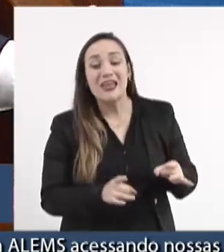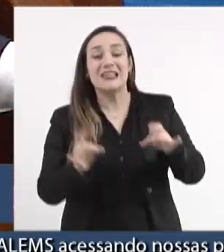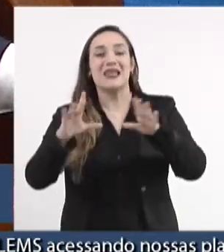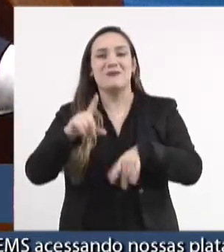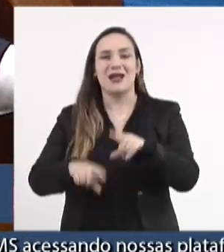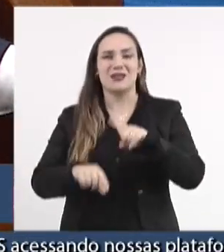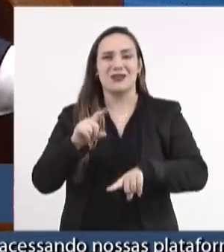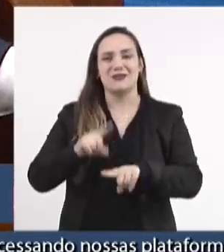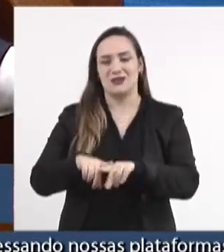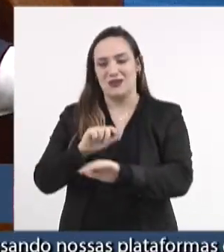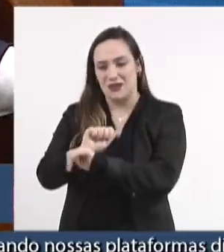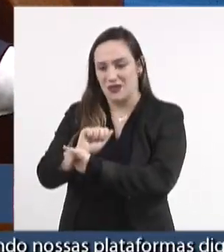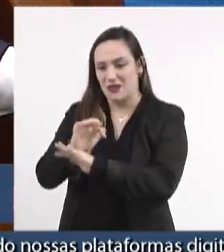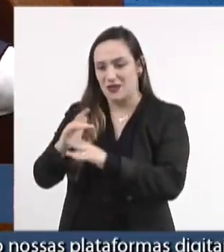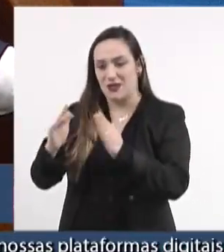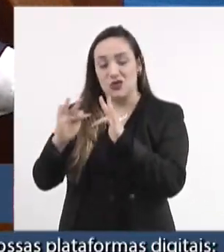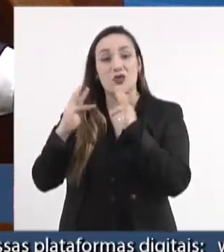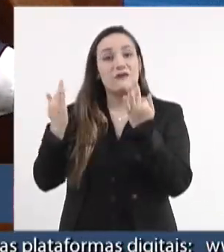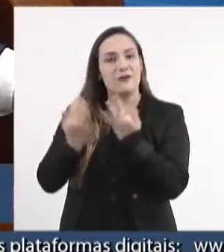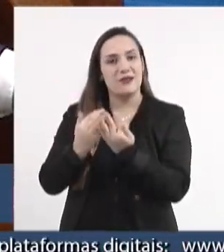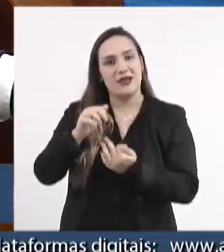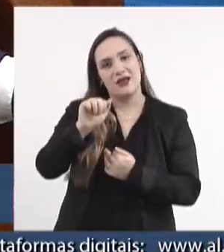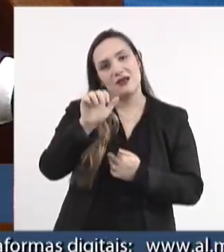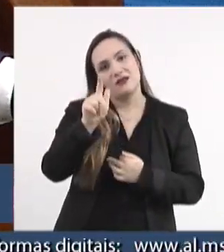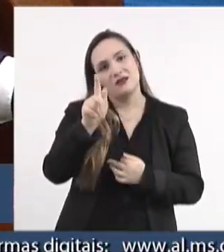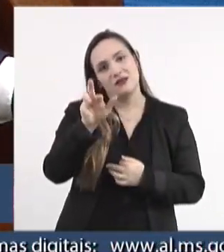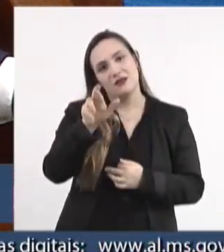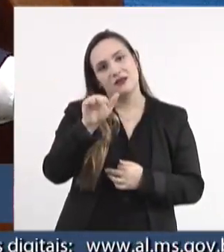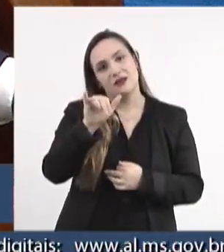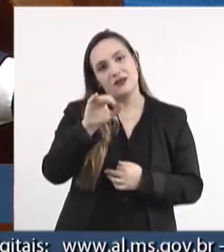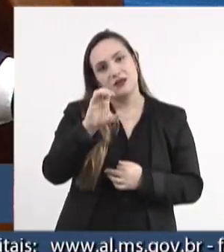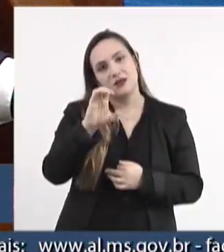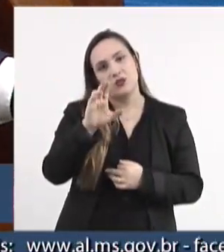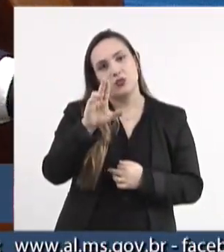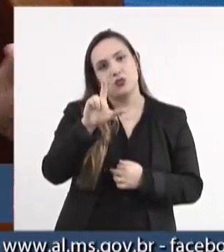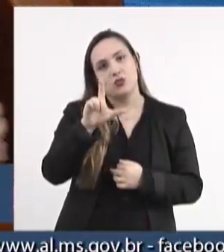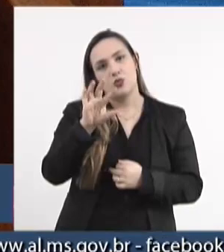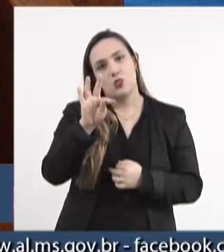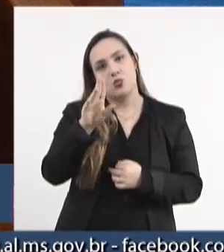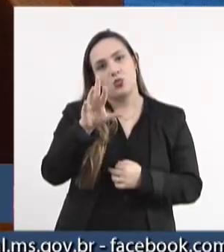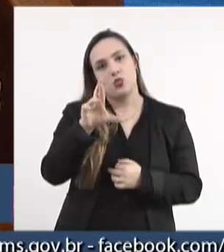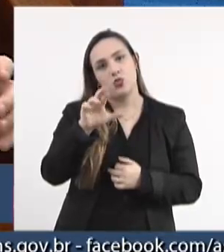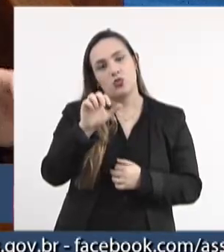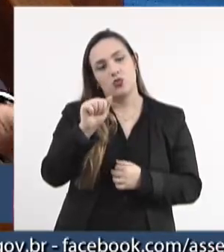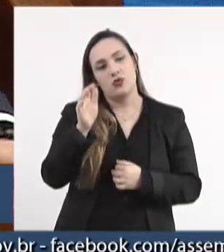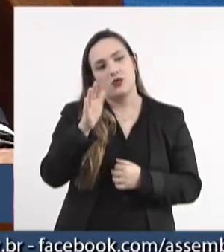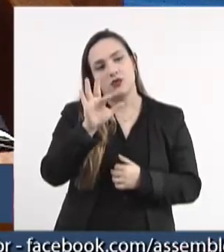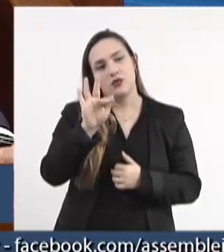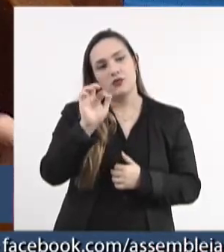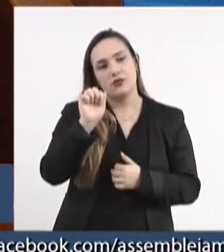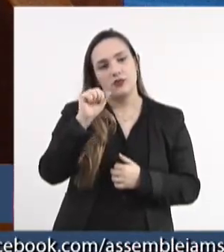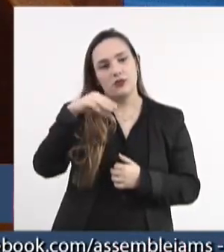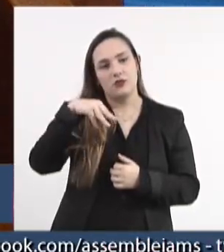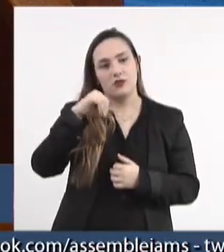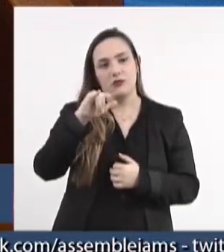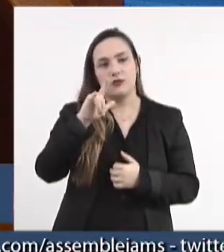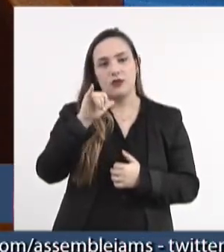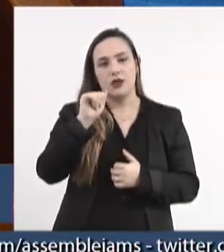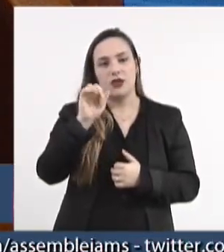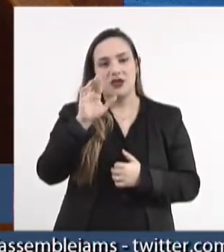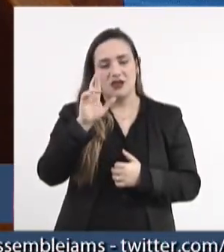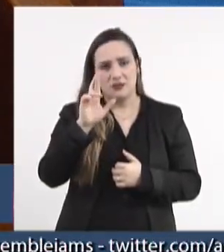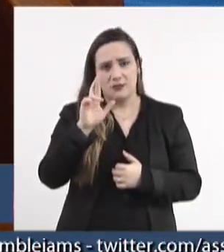Quando a gente fala de agricultura familiar, imagine-se que é só dos movimentos de